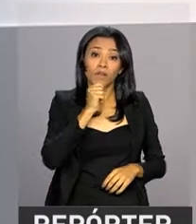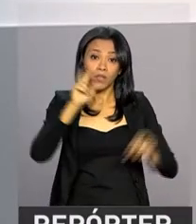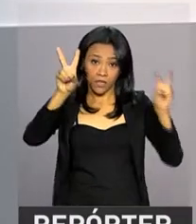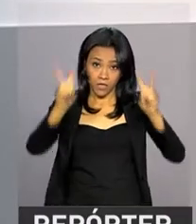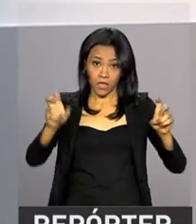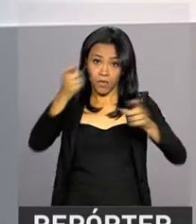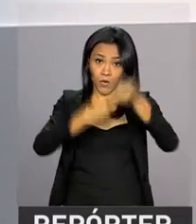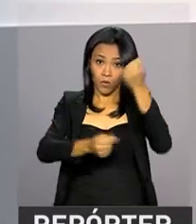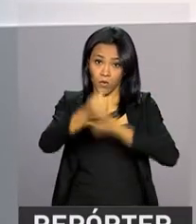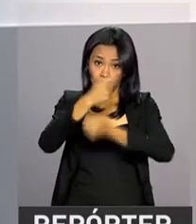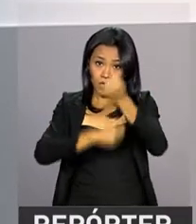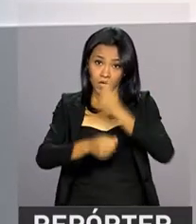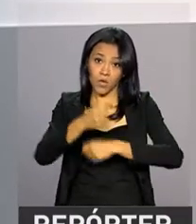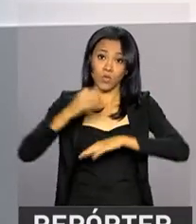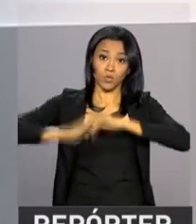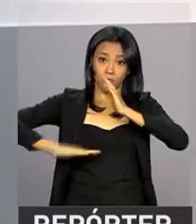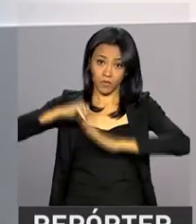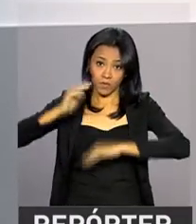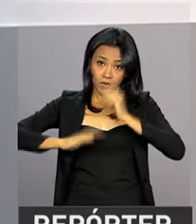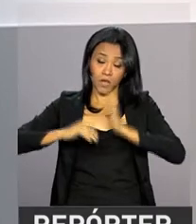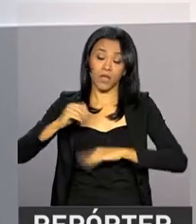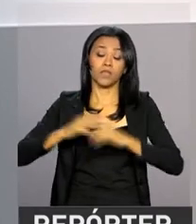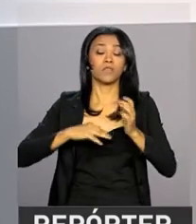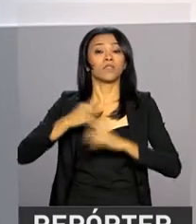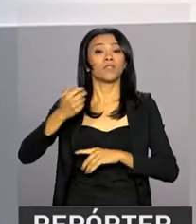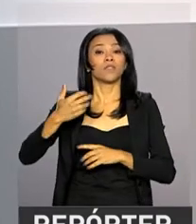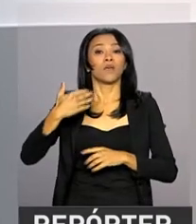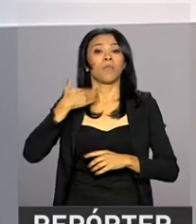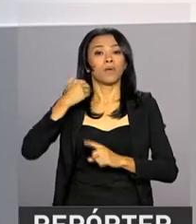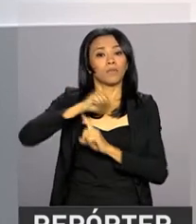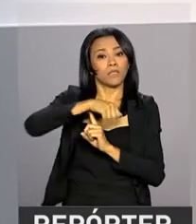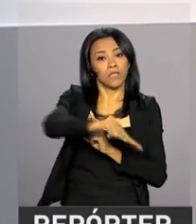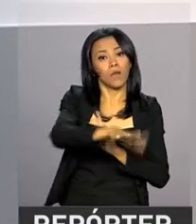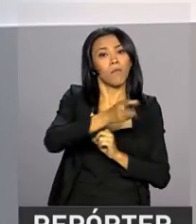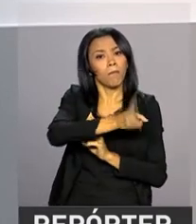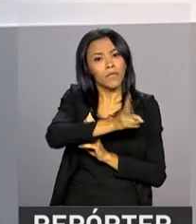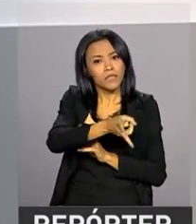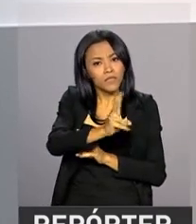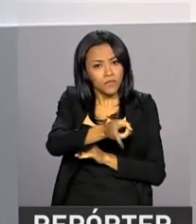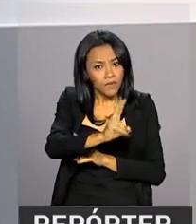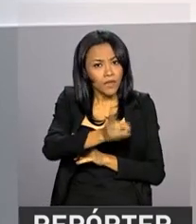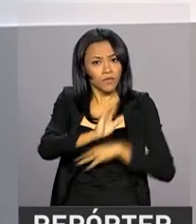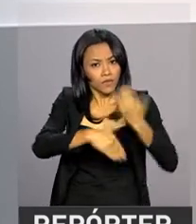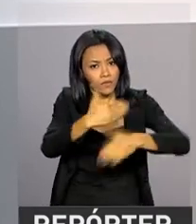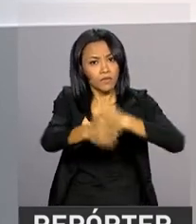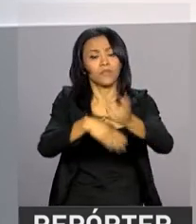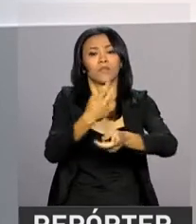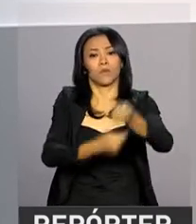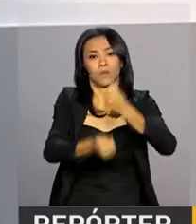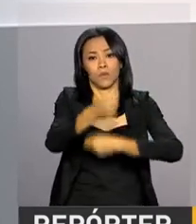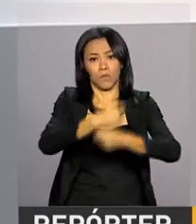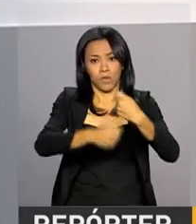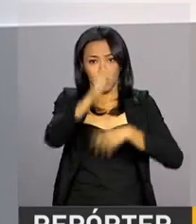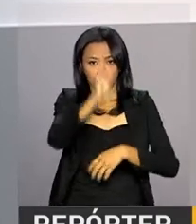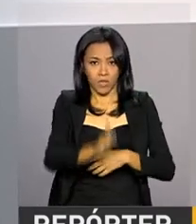os analistas do mercado, ouvidos pelo Banco Central, mantiveram a previsão de crescimento da economia brasileira para este